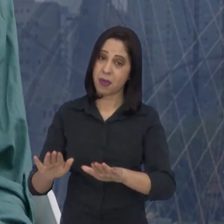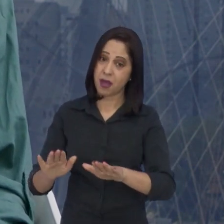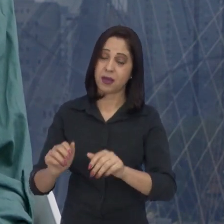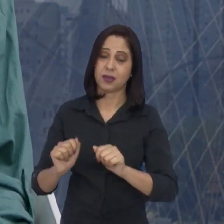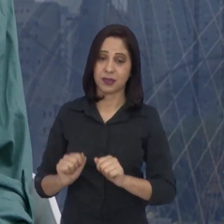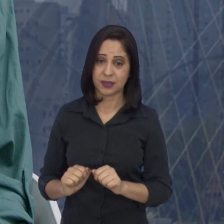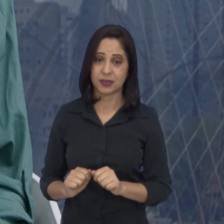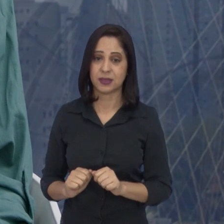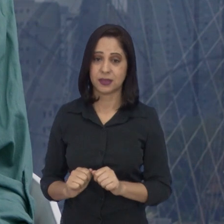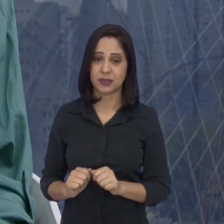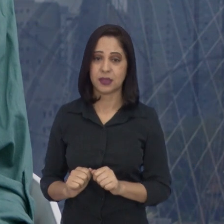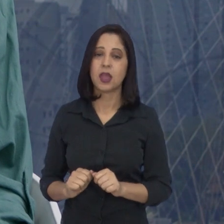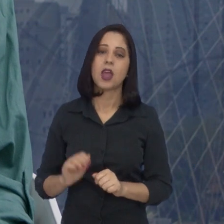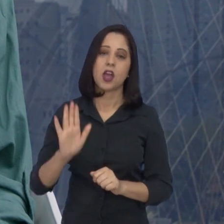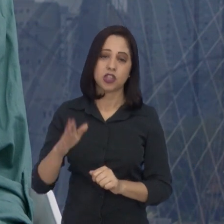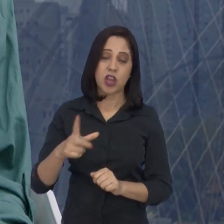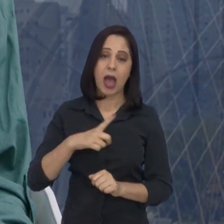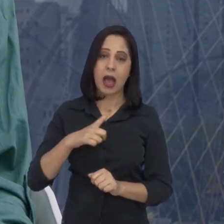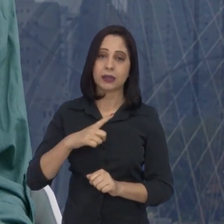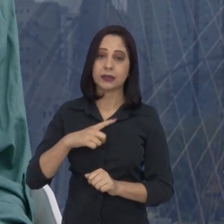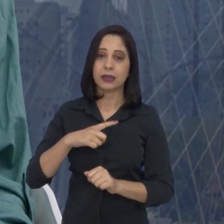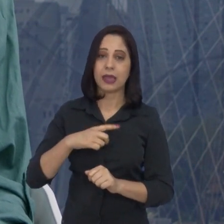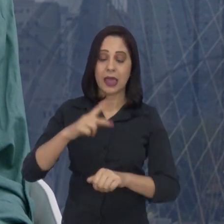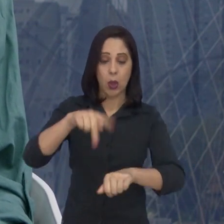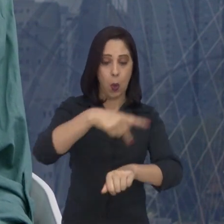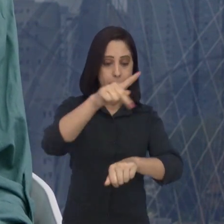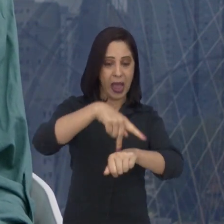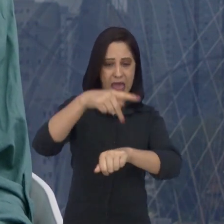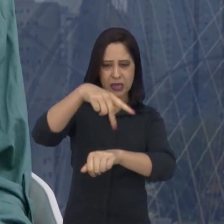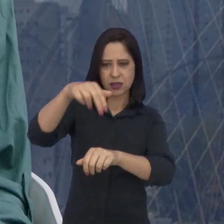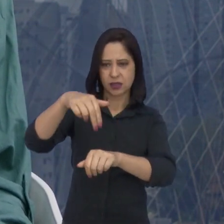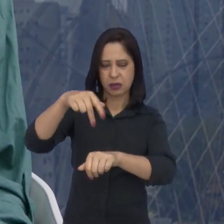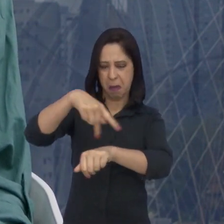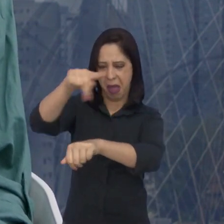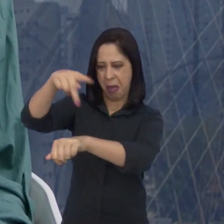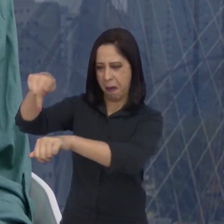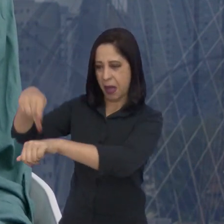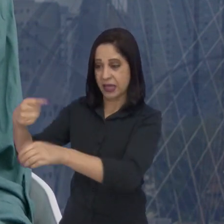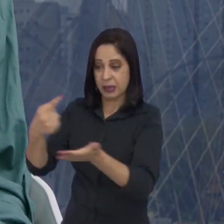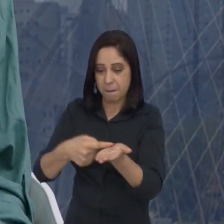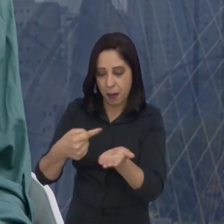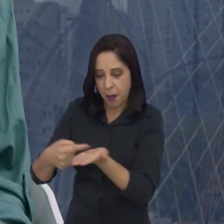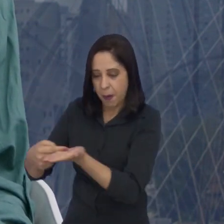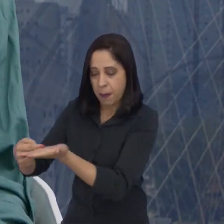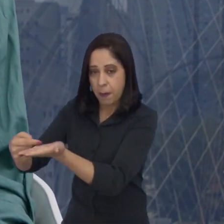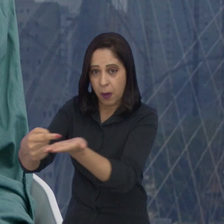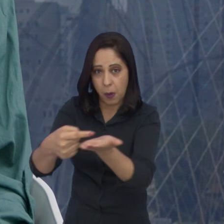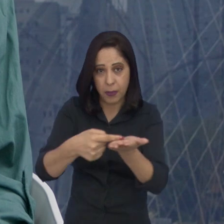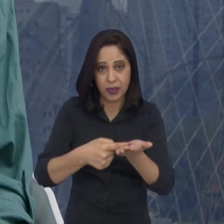existir esse pacto internacional, no caso do Brasil, há praticamente 32 anos,